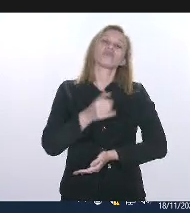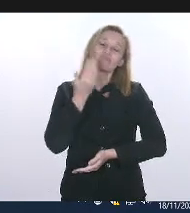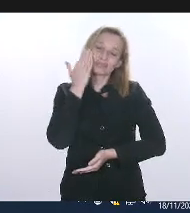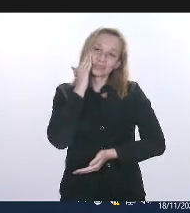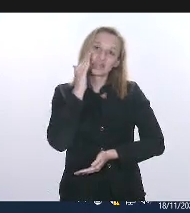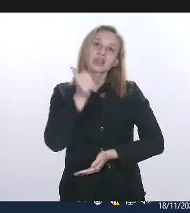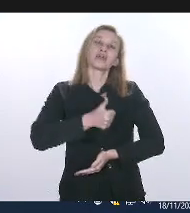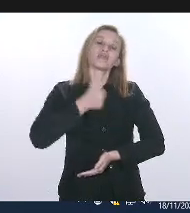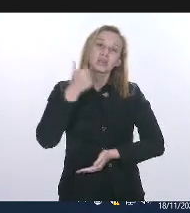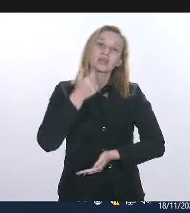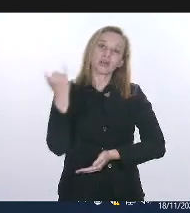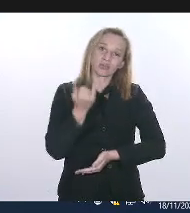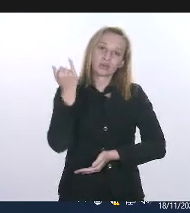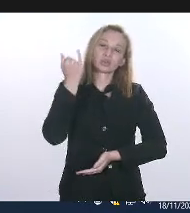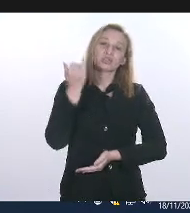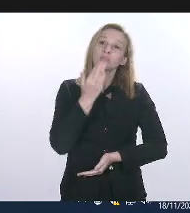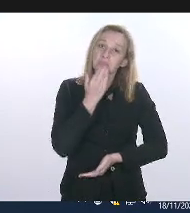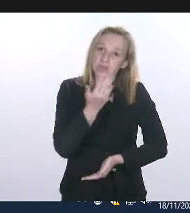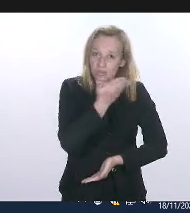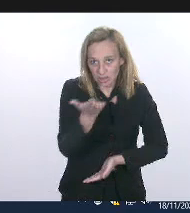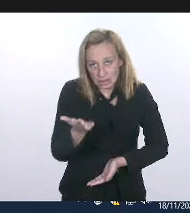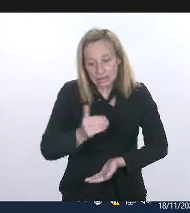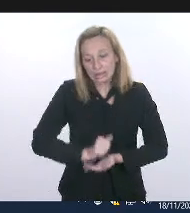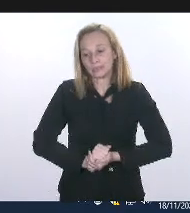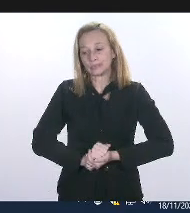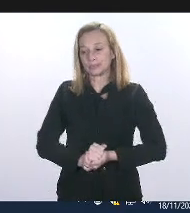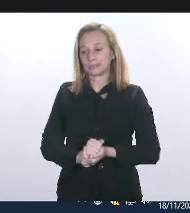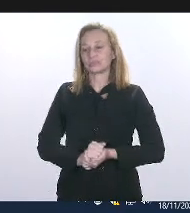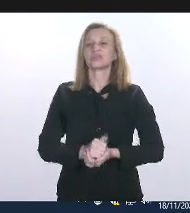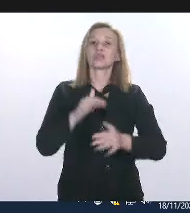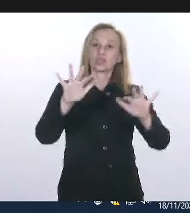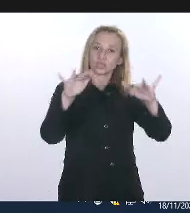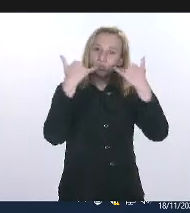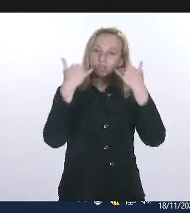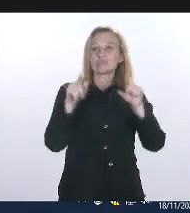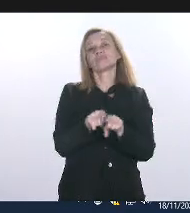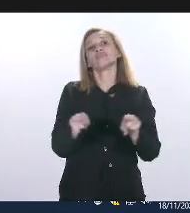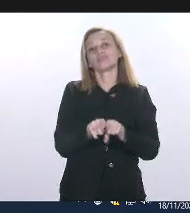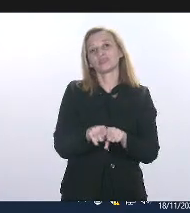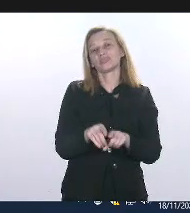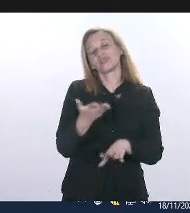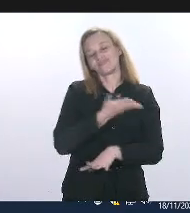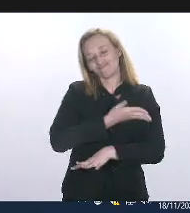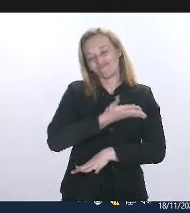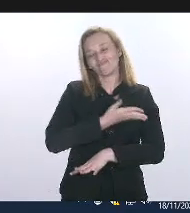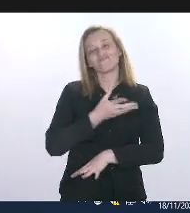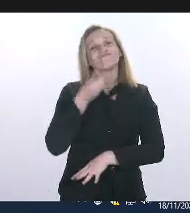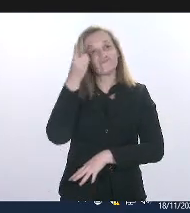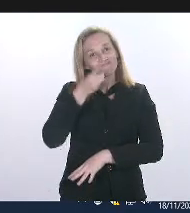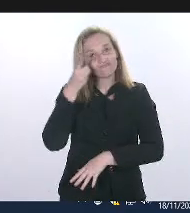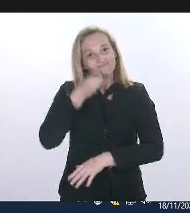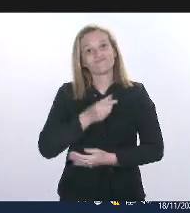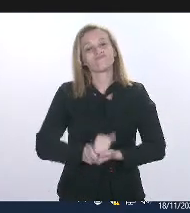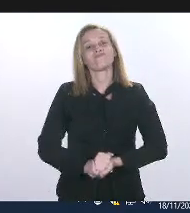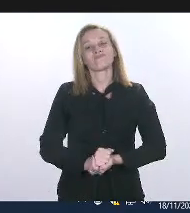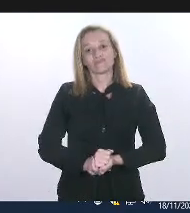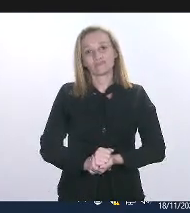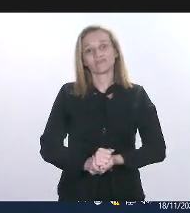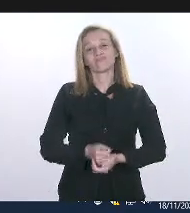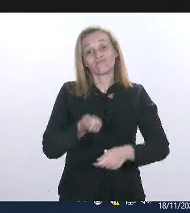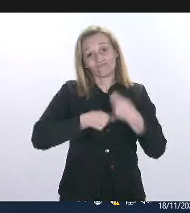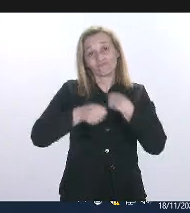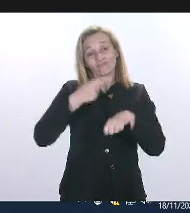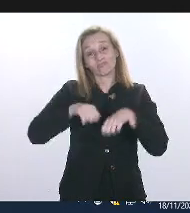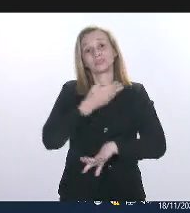entender dessa importância. É o apelo que eu faço aqui e chamando a atenção também para meus colegas parlamentares e para esse parlamento e para a